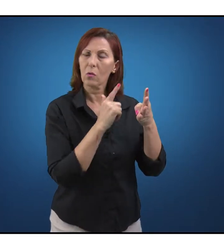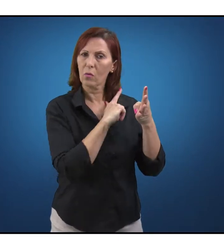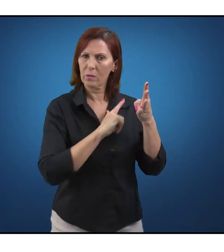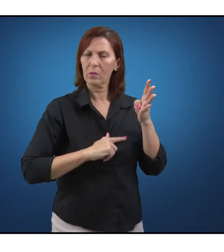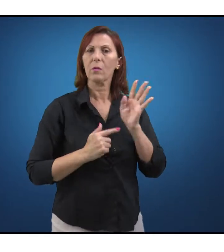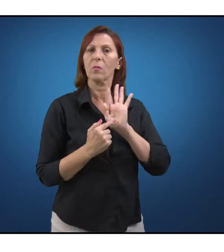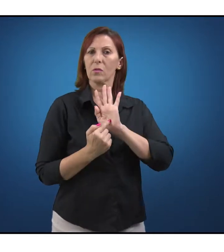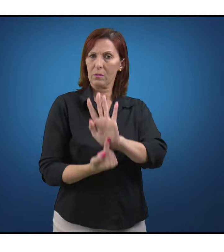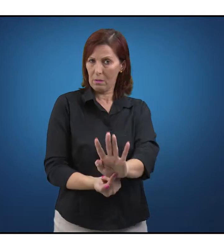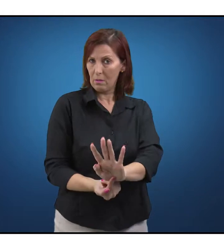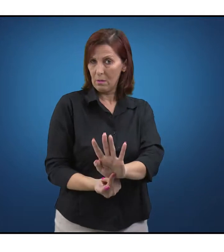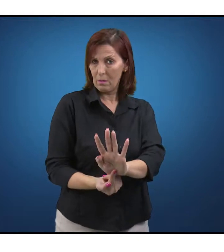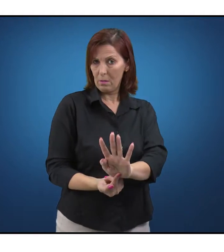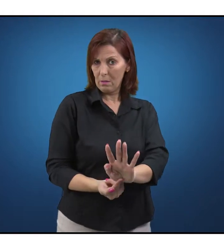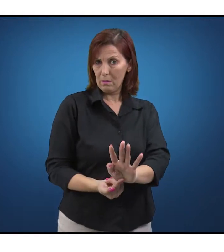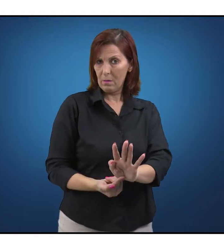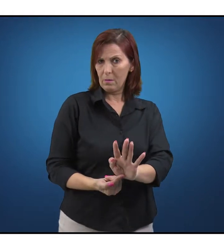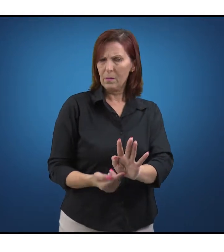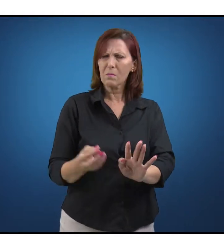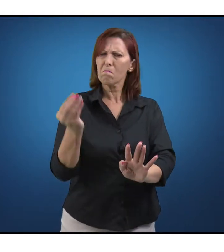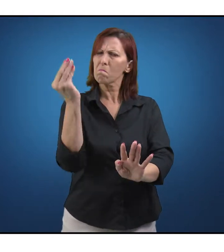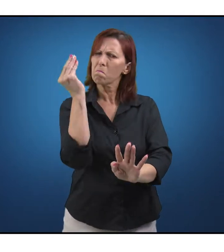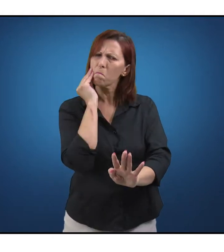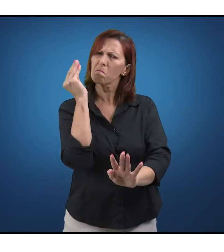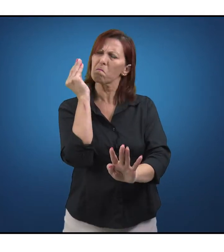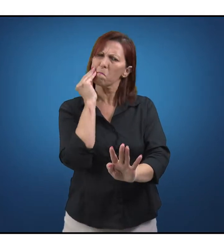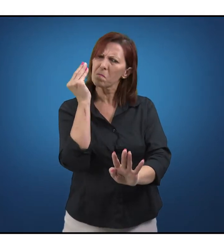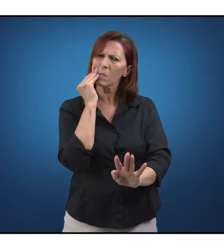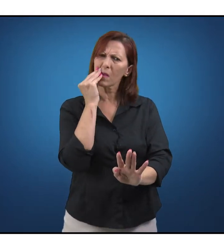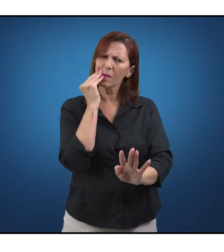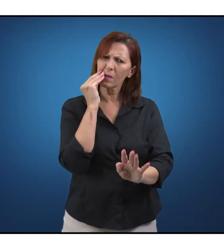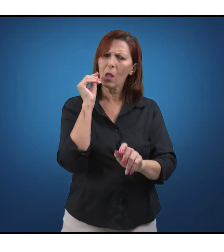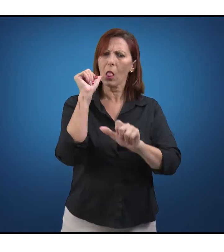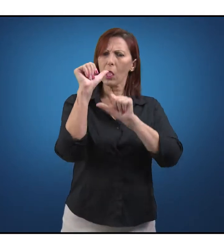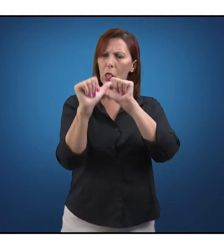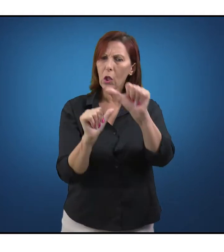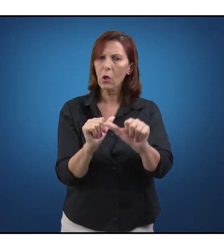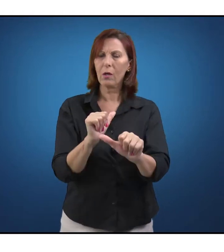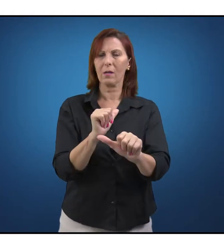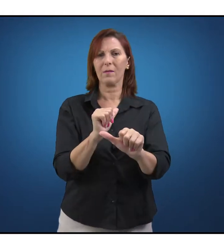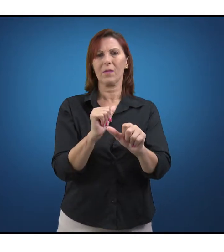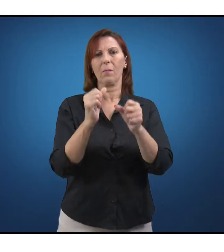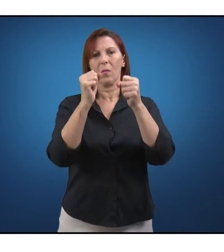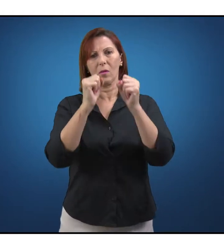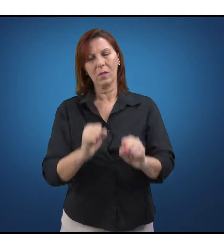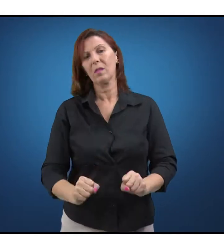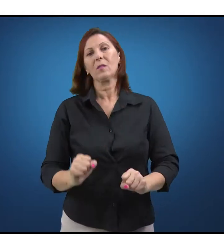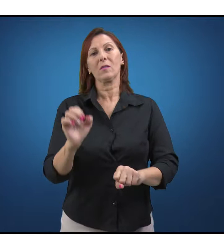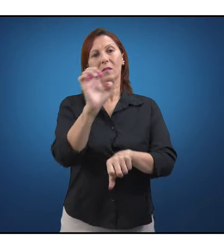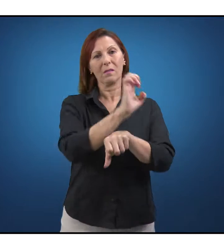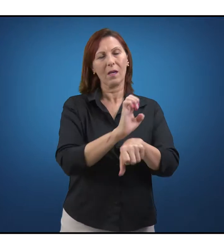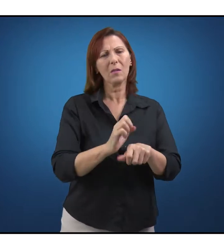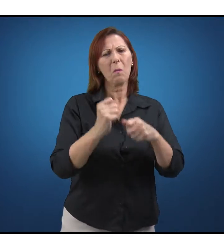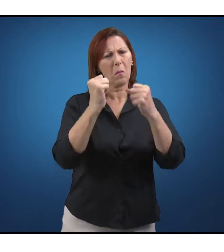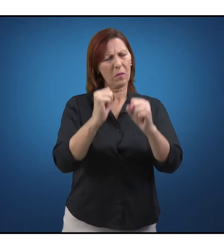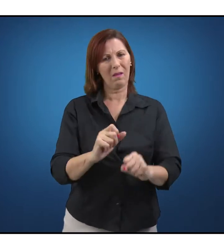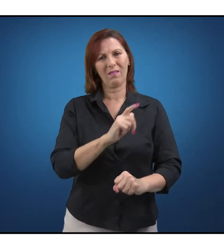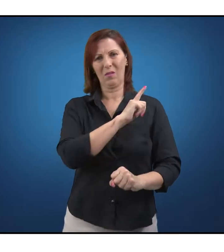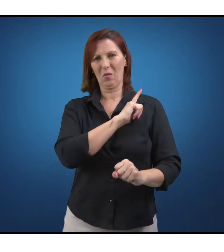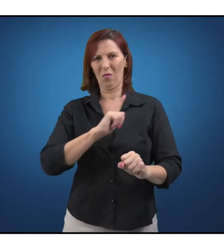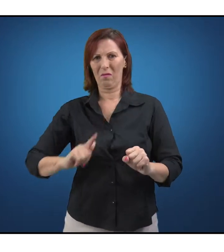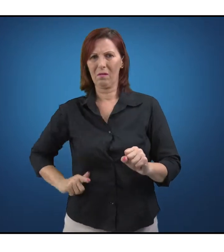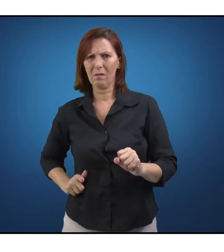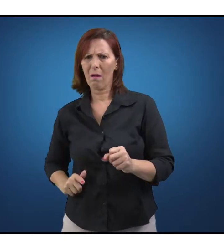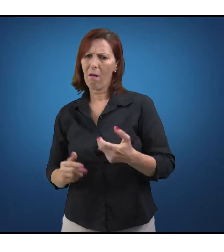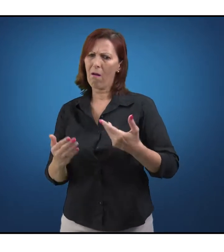acima, eles tentam, na verdade, fazer essa troca entre poder de Estado e poder de governo, né?